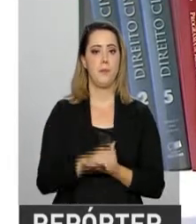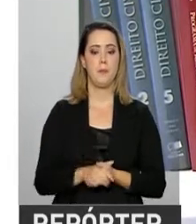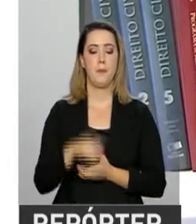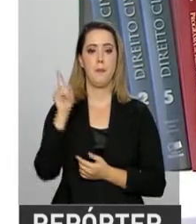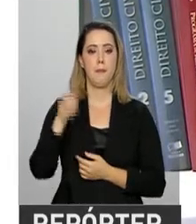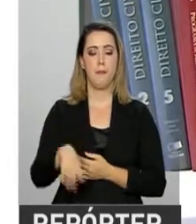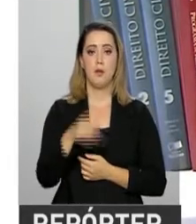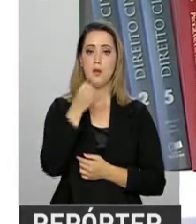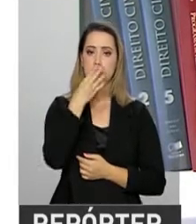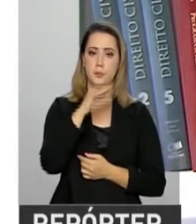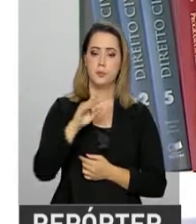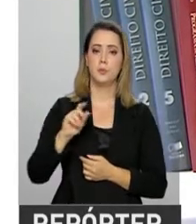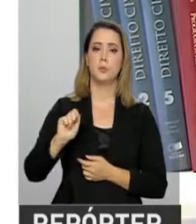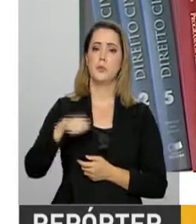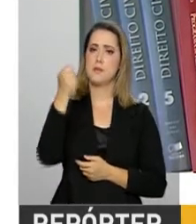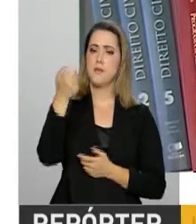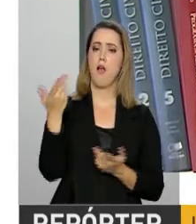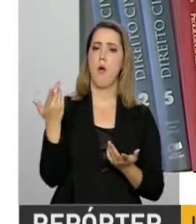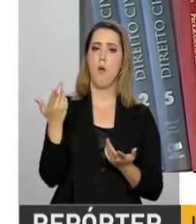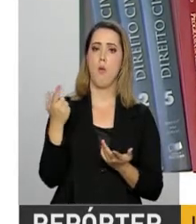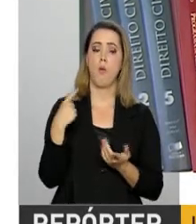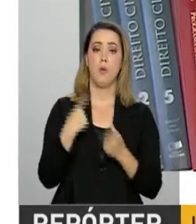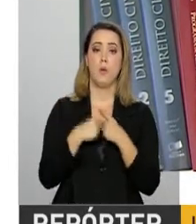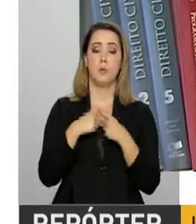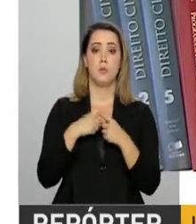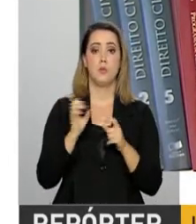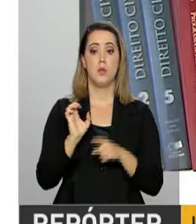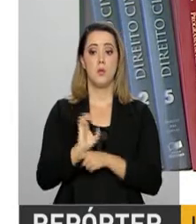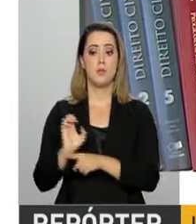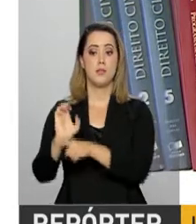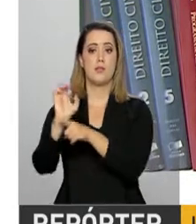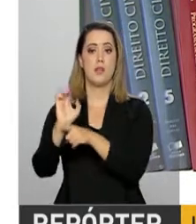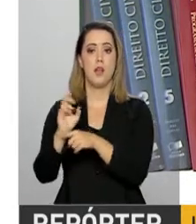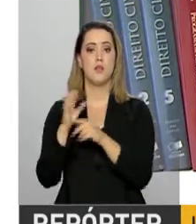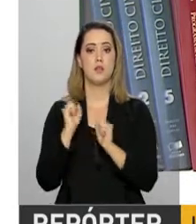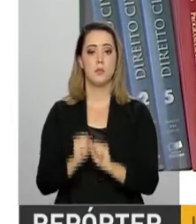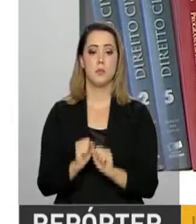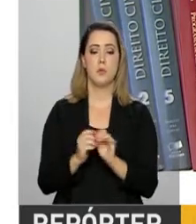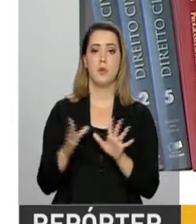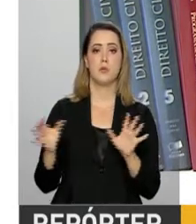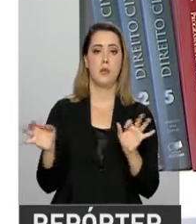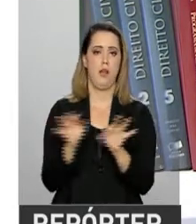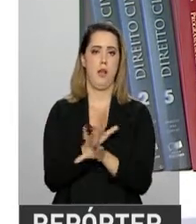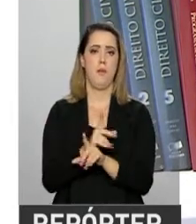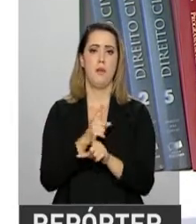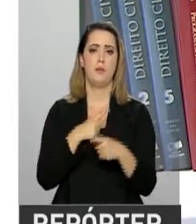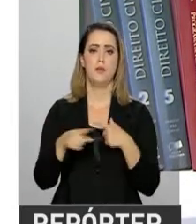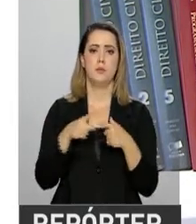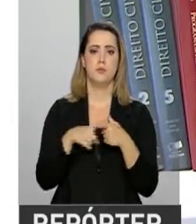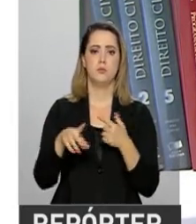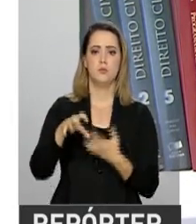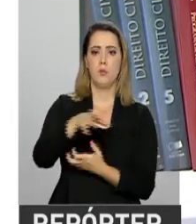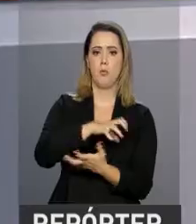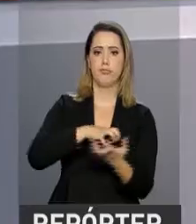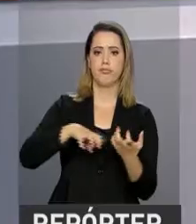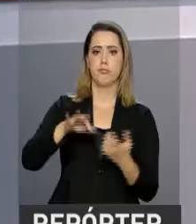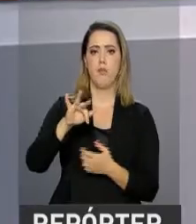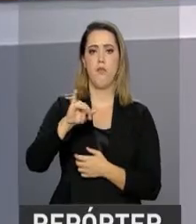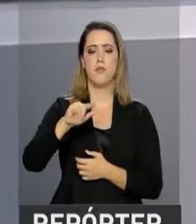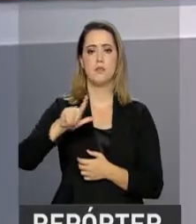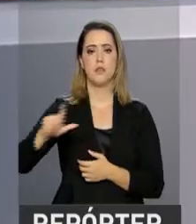para que os estados possam resolver boa parte dos seus conflitos e guerras e guerra fiscal